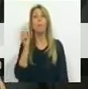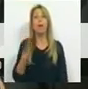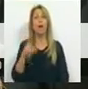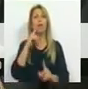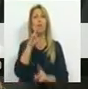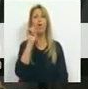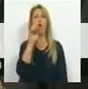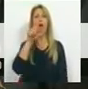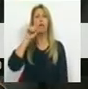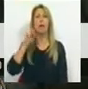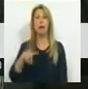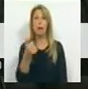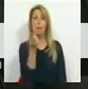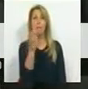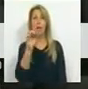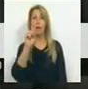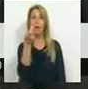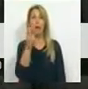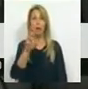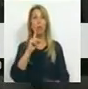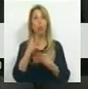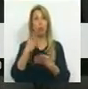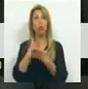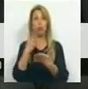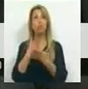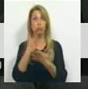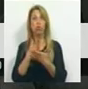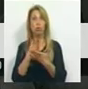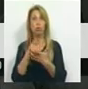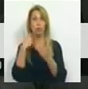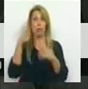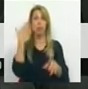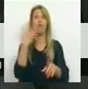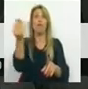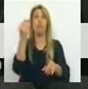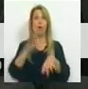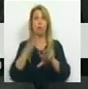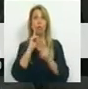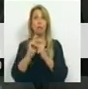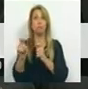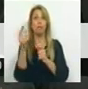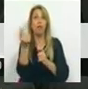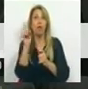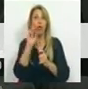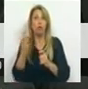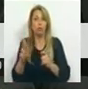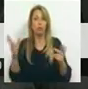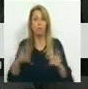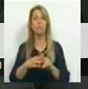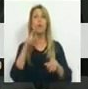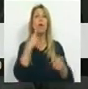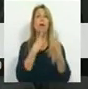Berger, os estudos que custaram na altura, até foram famosos pelo custo que tiveram. Na Comissão Parlamentar de Inquérito da